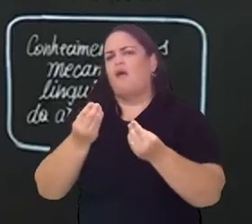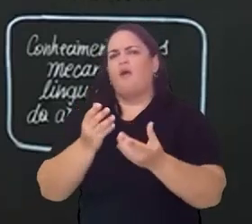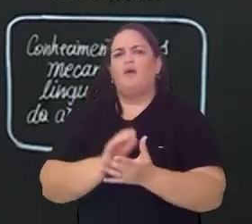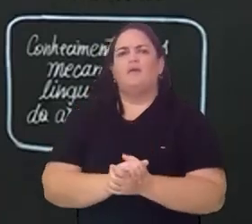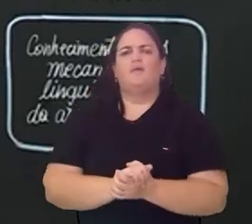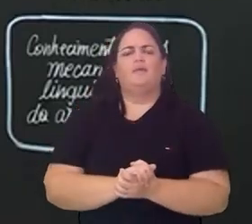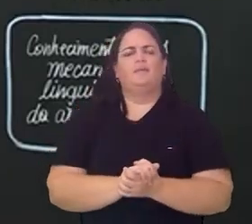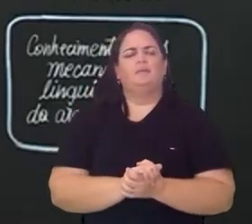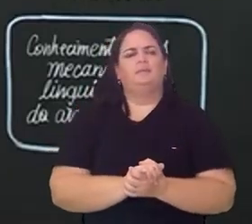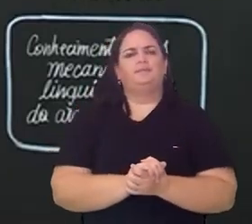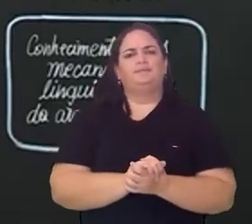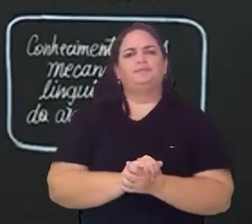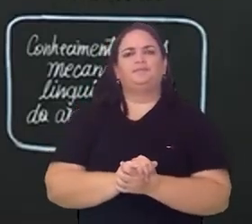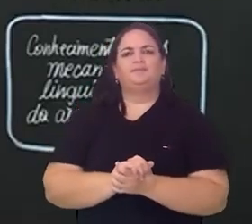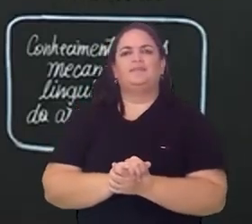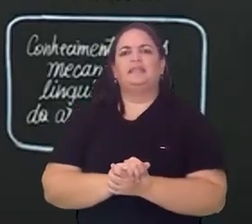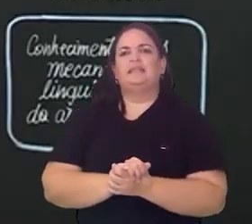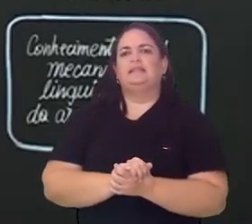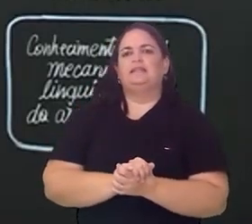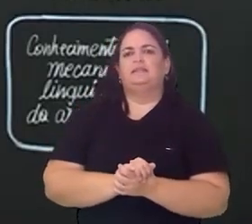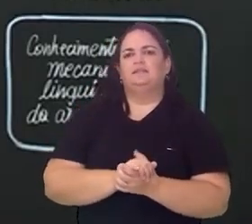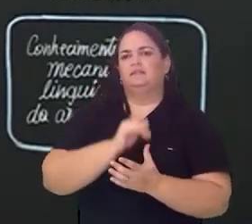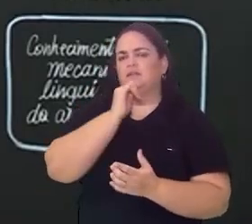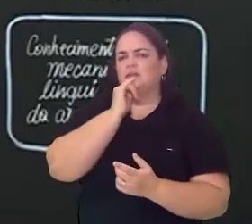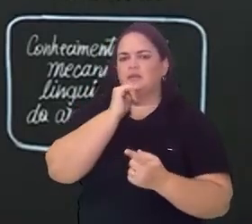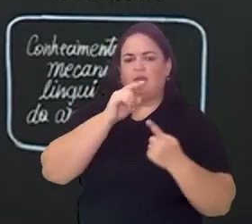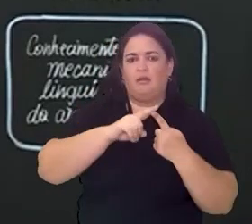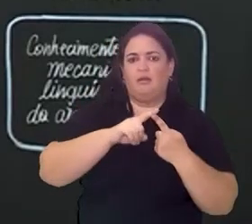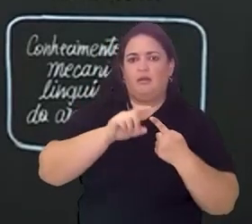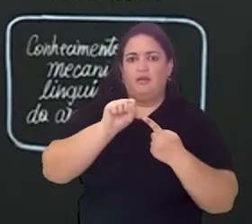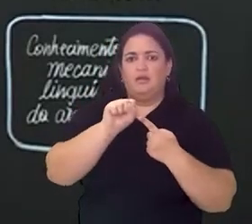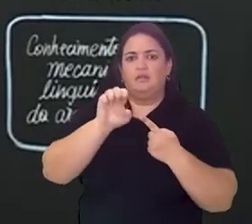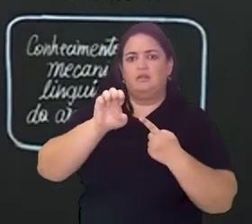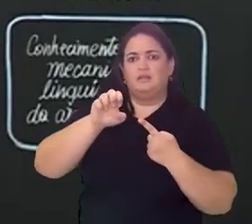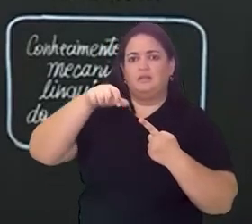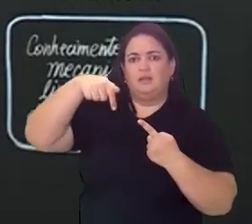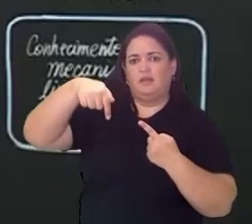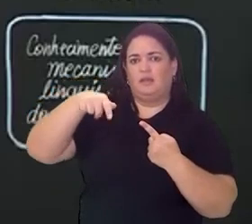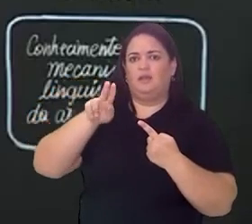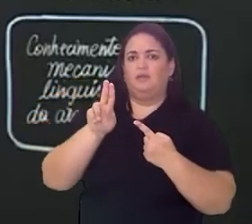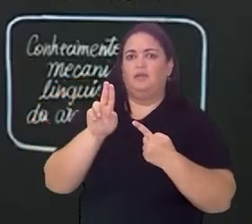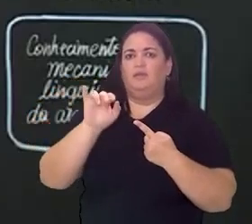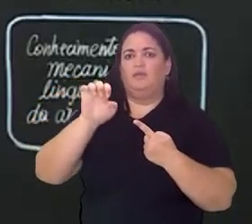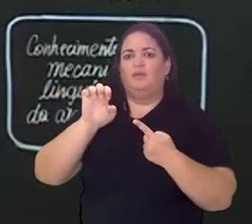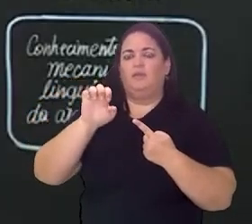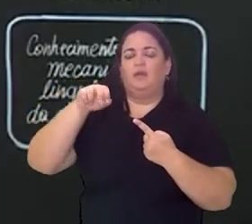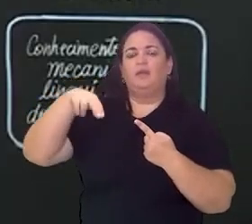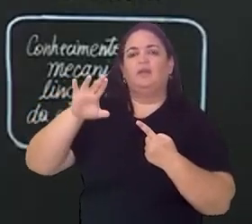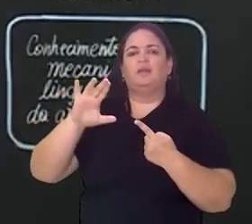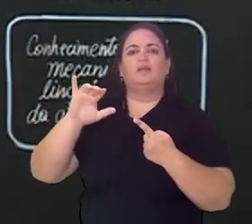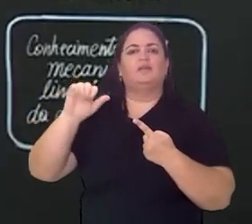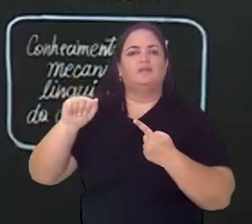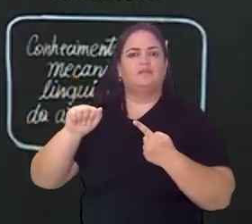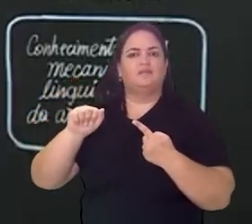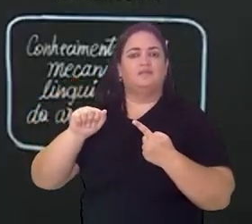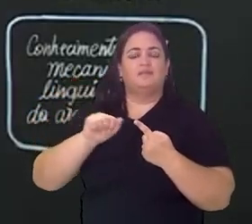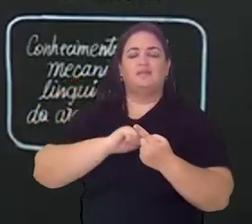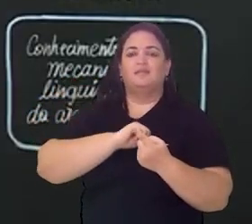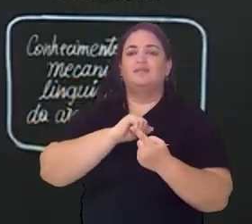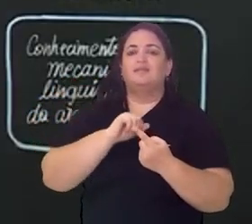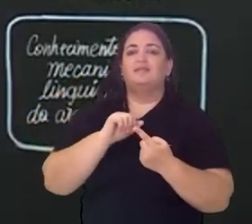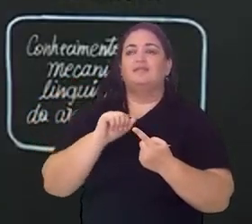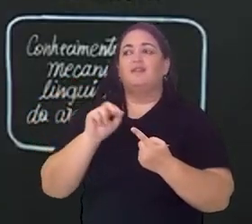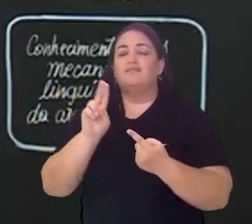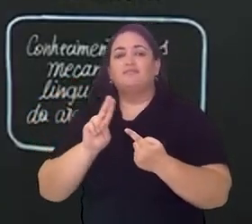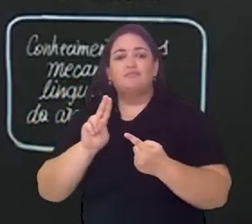Por exemplo, existe uma coesão de caráter sequencial, que é quando eu vou estabelecendo informações numa sequência lógica por